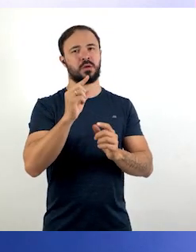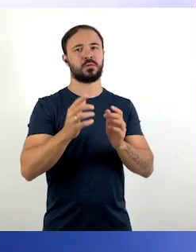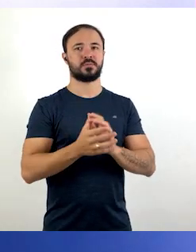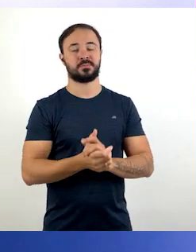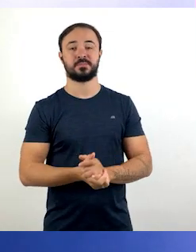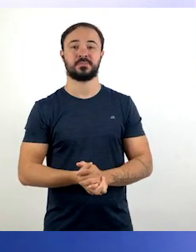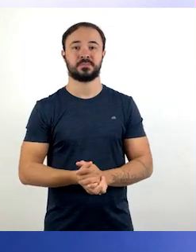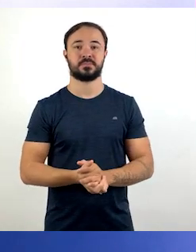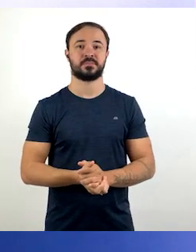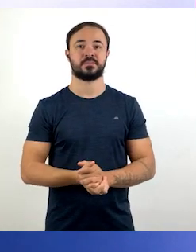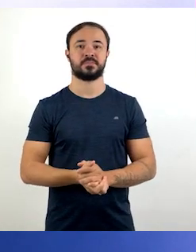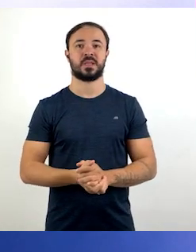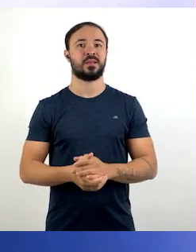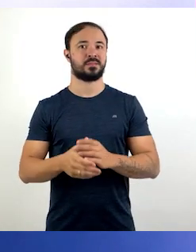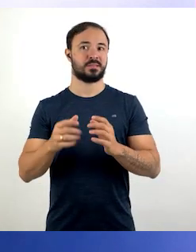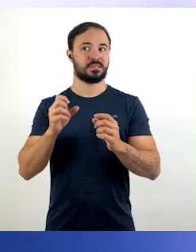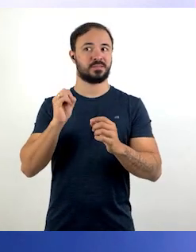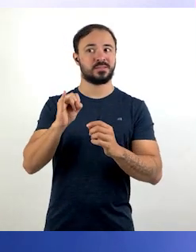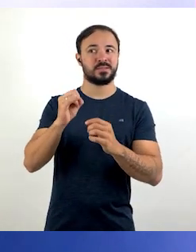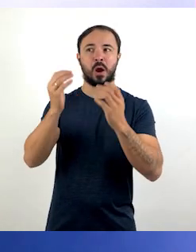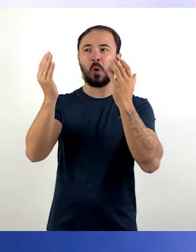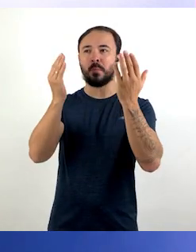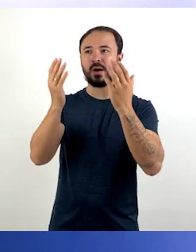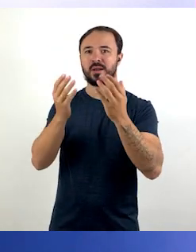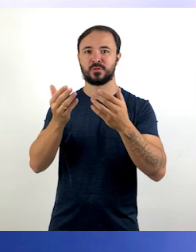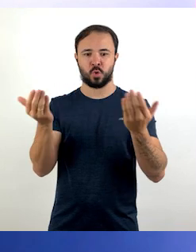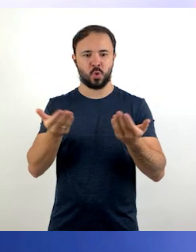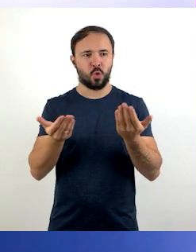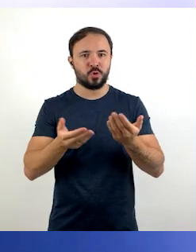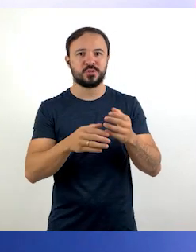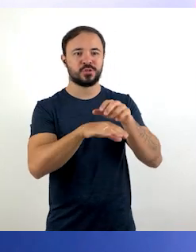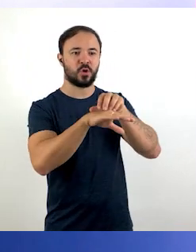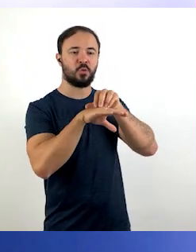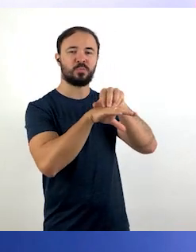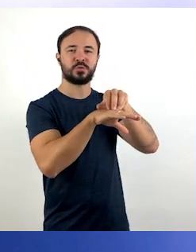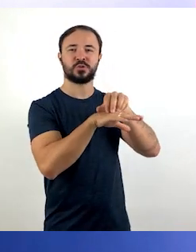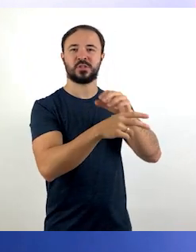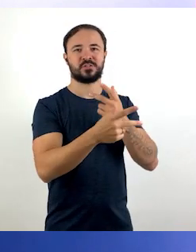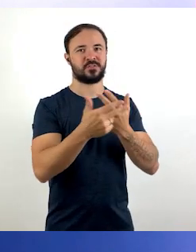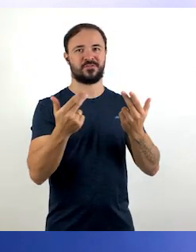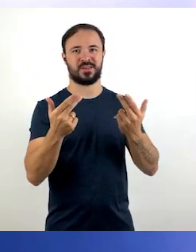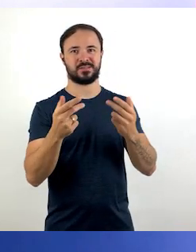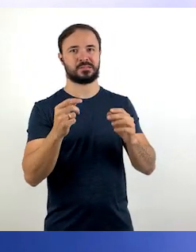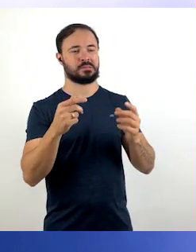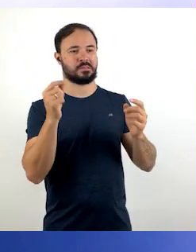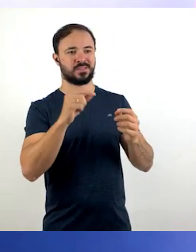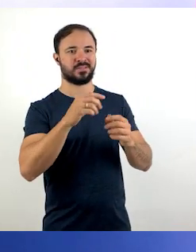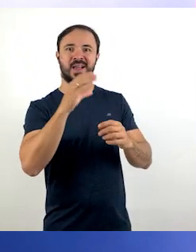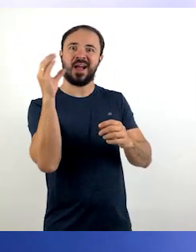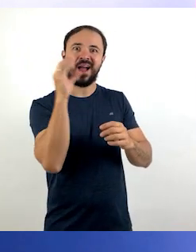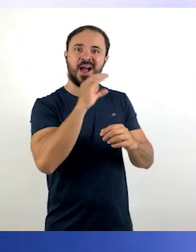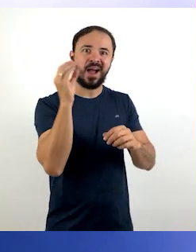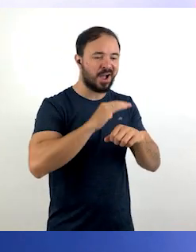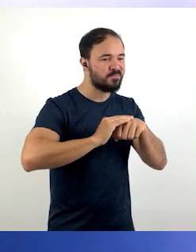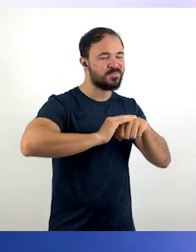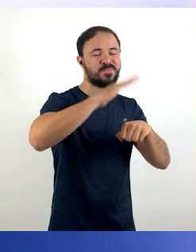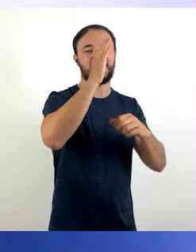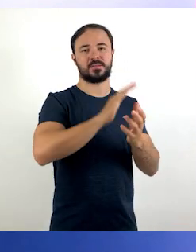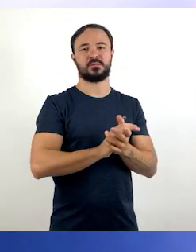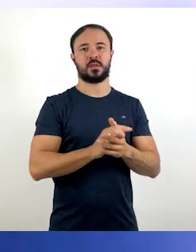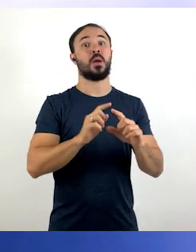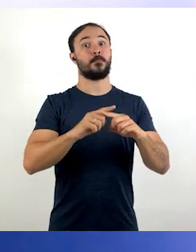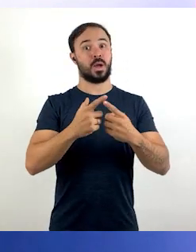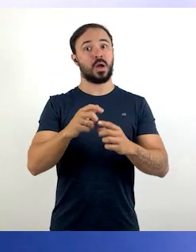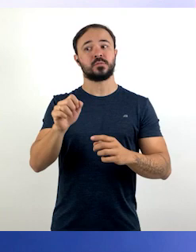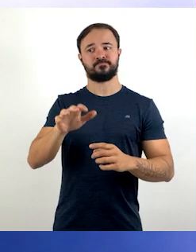aí bastante ineficaz. Porém, na época, ela permitiu com que, pela primeira vez, o ser humano pudesse se transportar